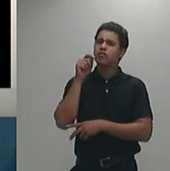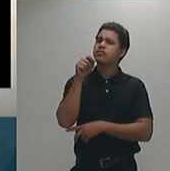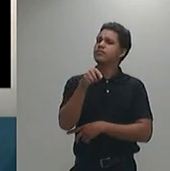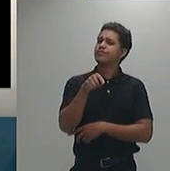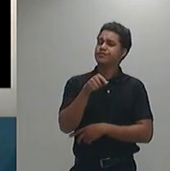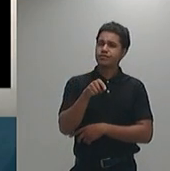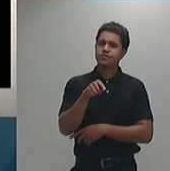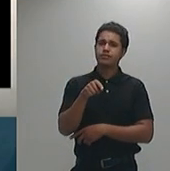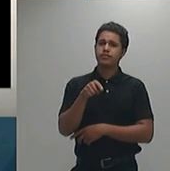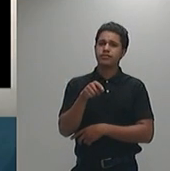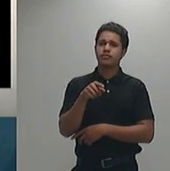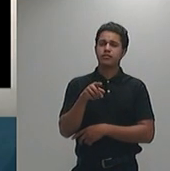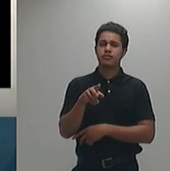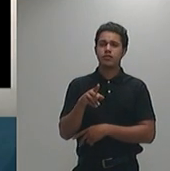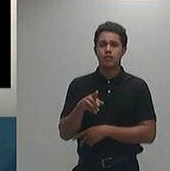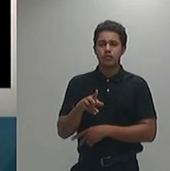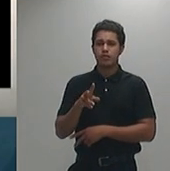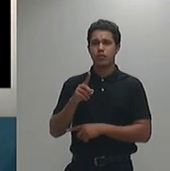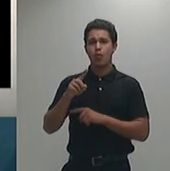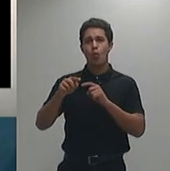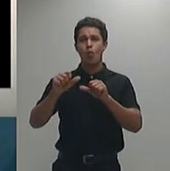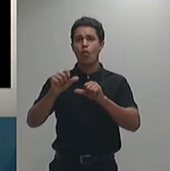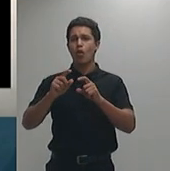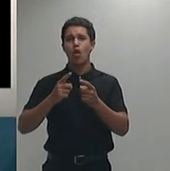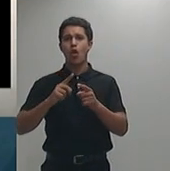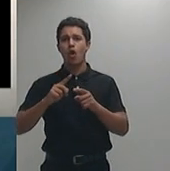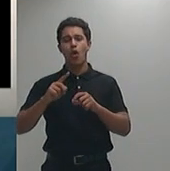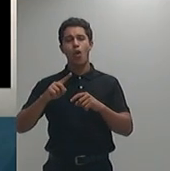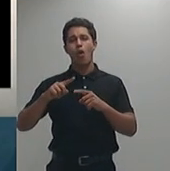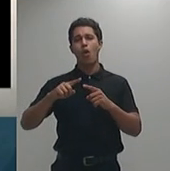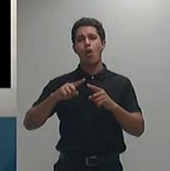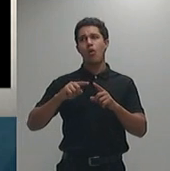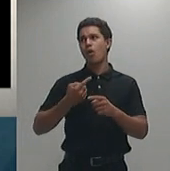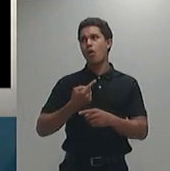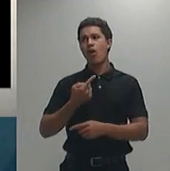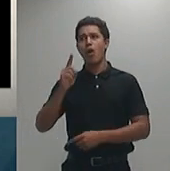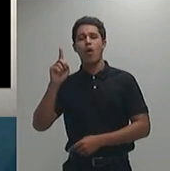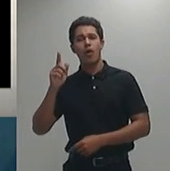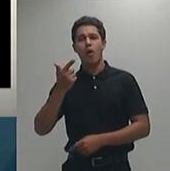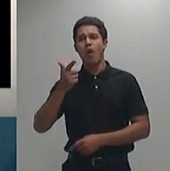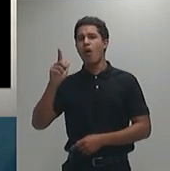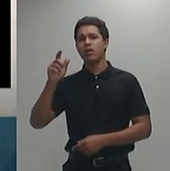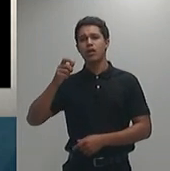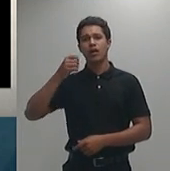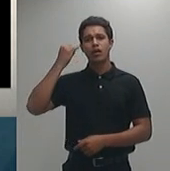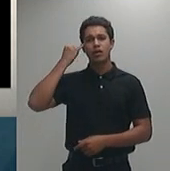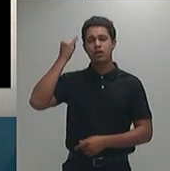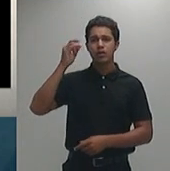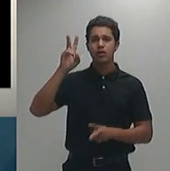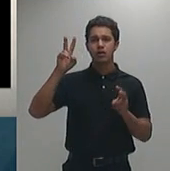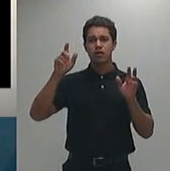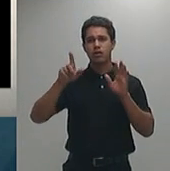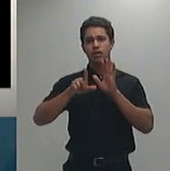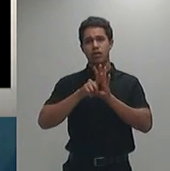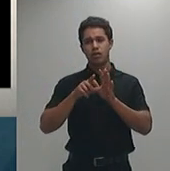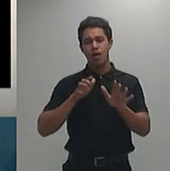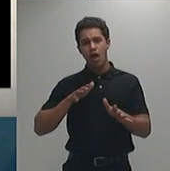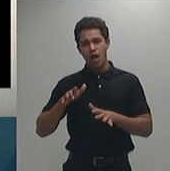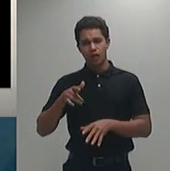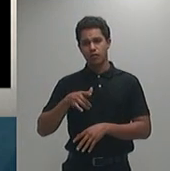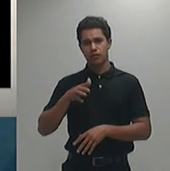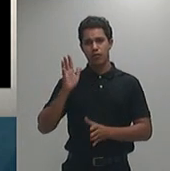subversão do sistema da Lei Ou seja a no caso da ação prevista no artigo 246